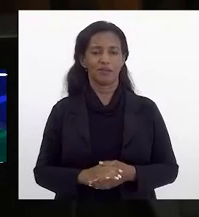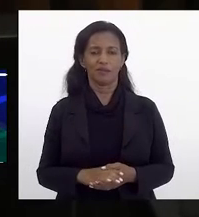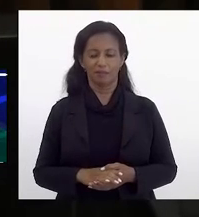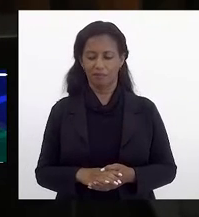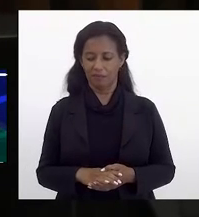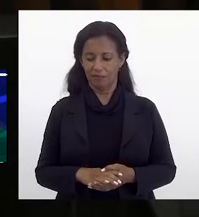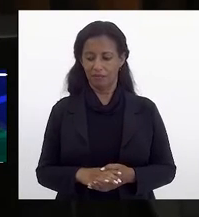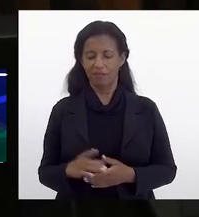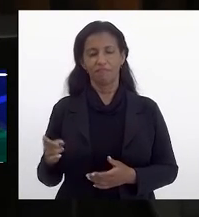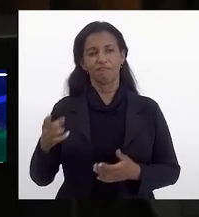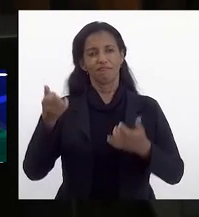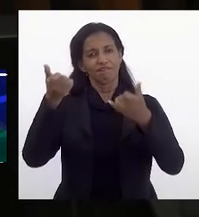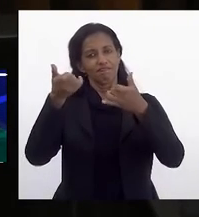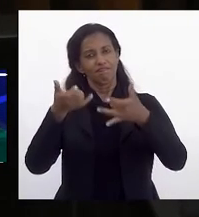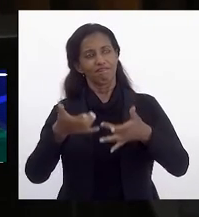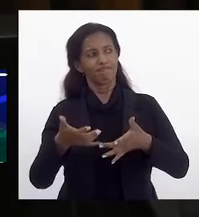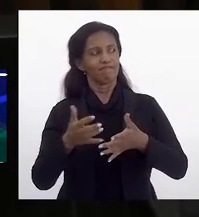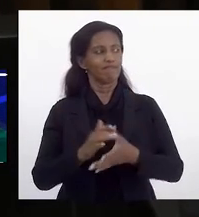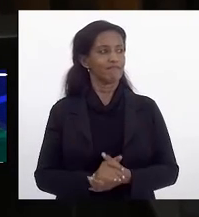queria dizer, senhora presidente,